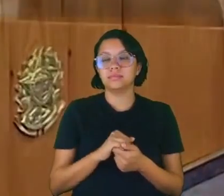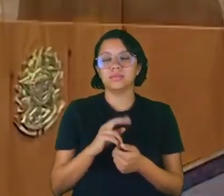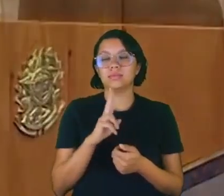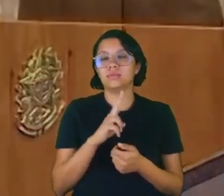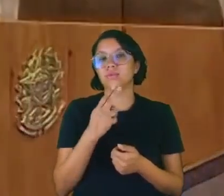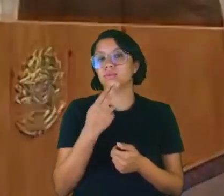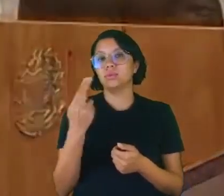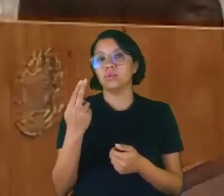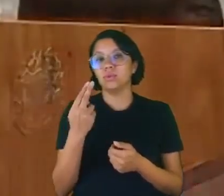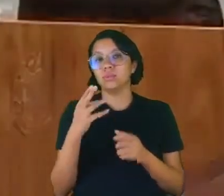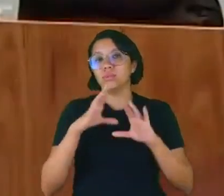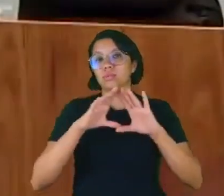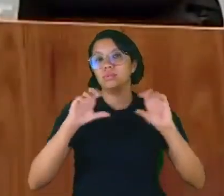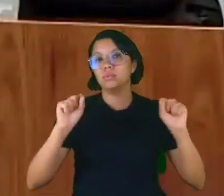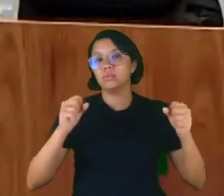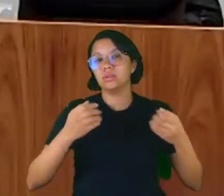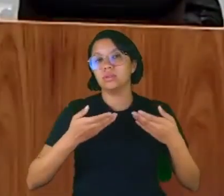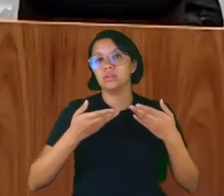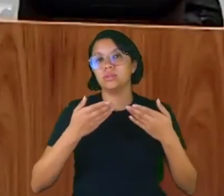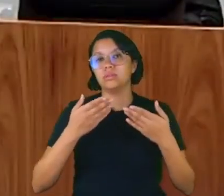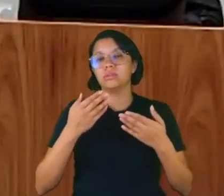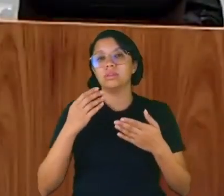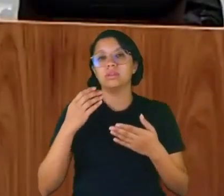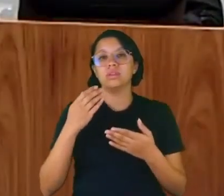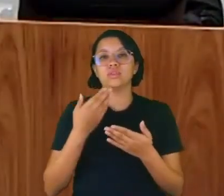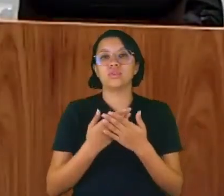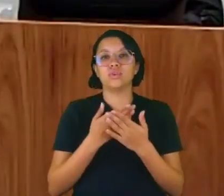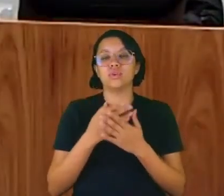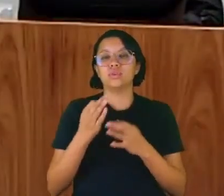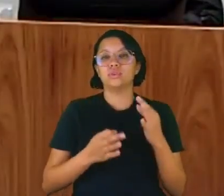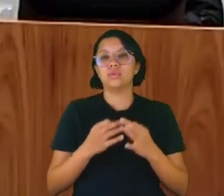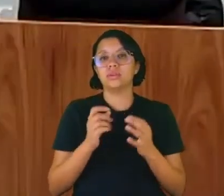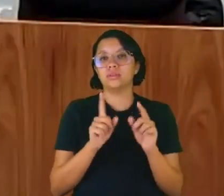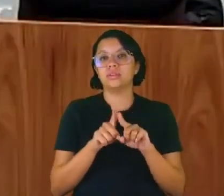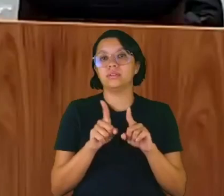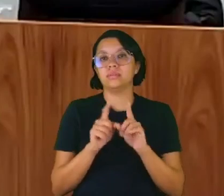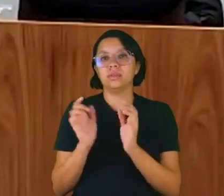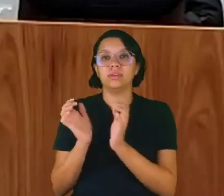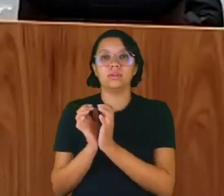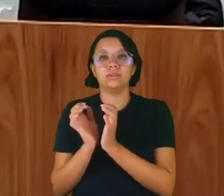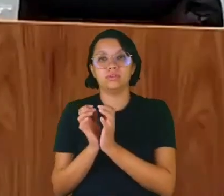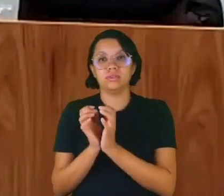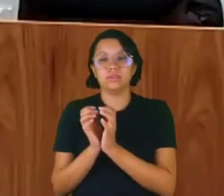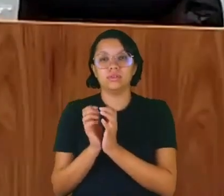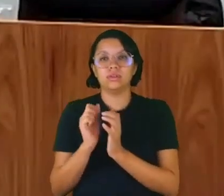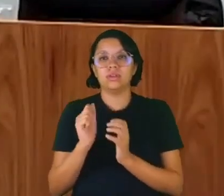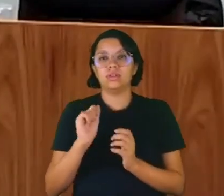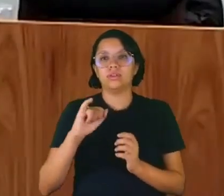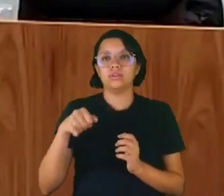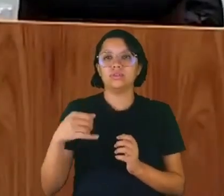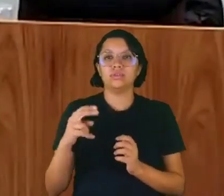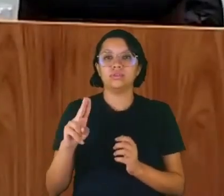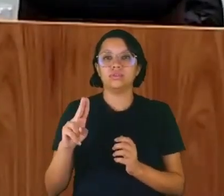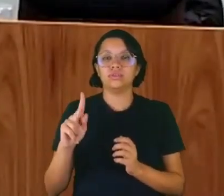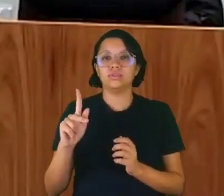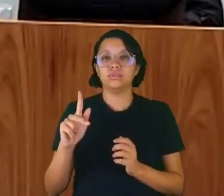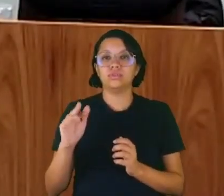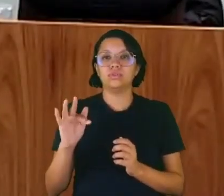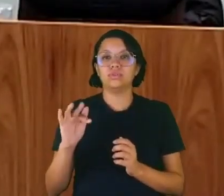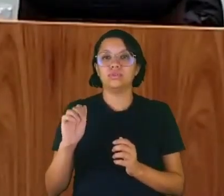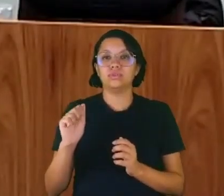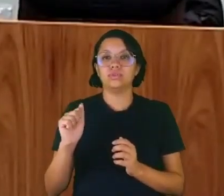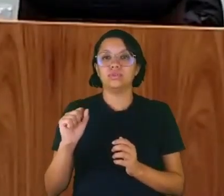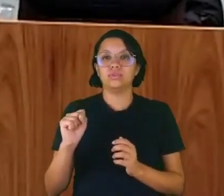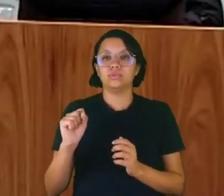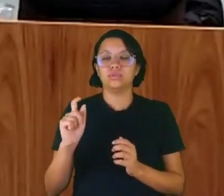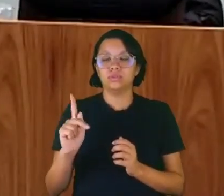do Tribunal, da Escola de Magistrados e da nossa associação regional, a JUFESP, a Associação de Juízes Federais do Estado de São Paulo e Mato Grosso